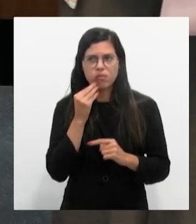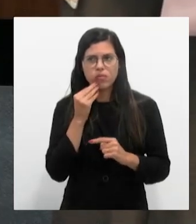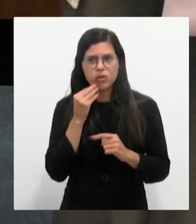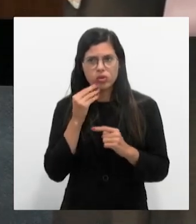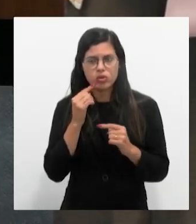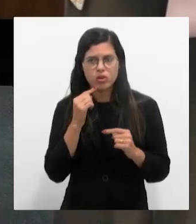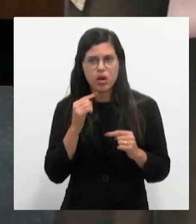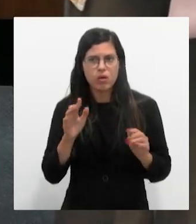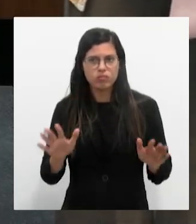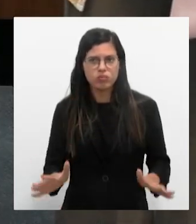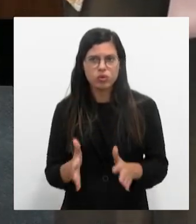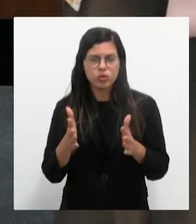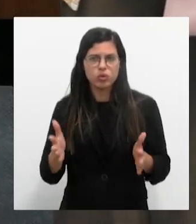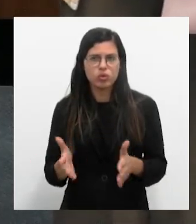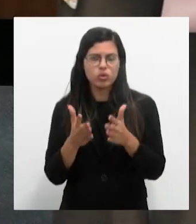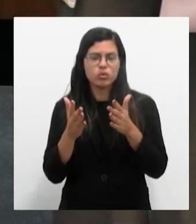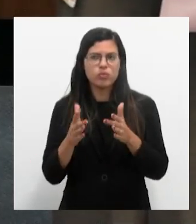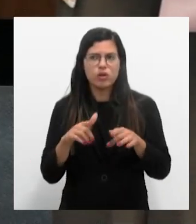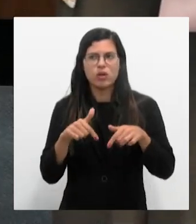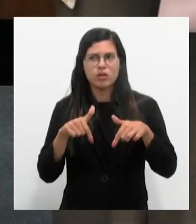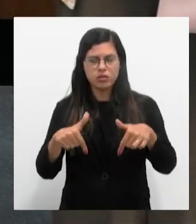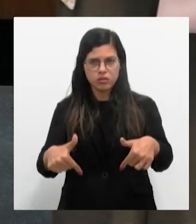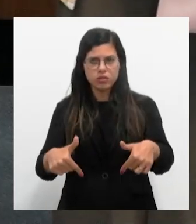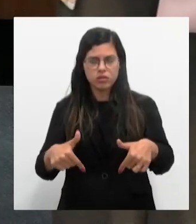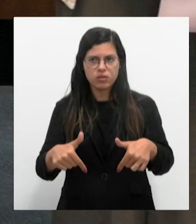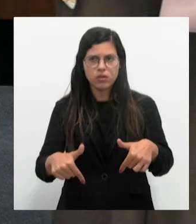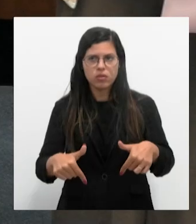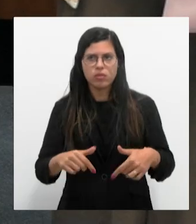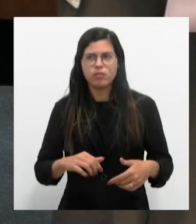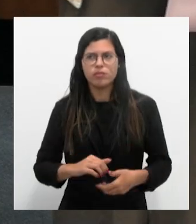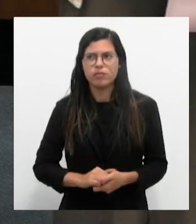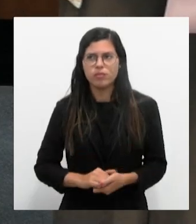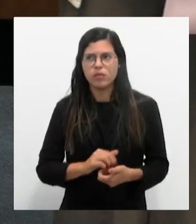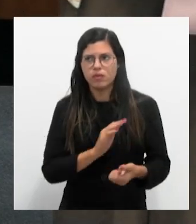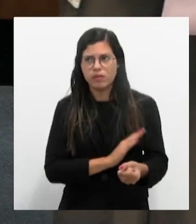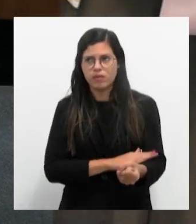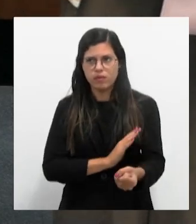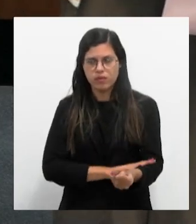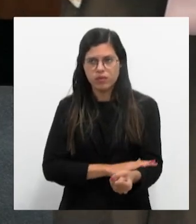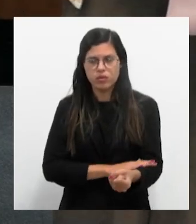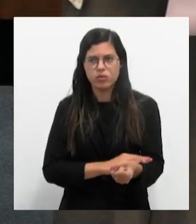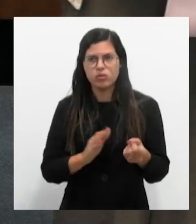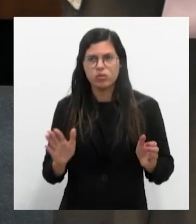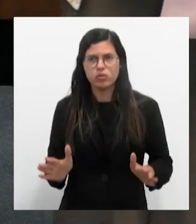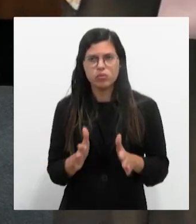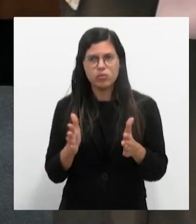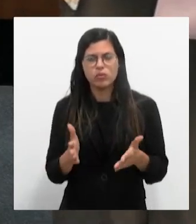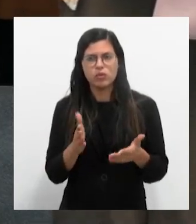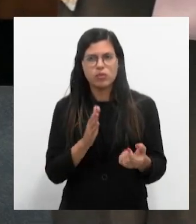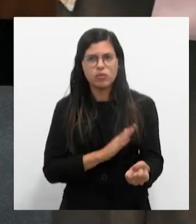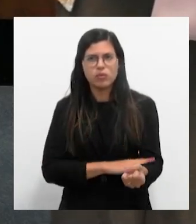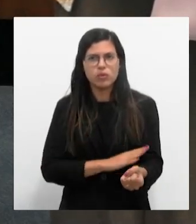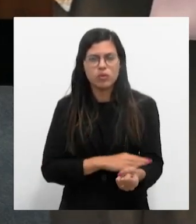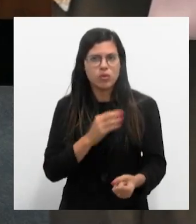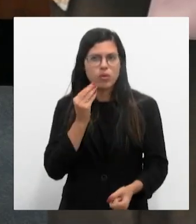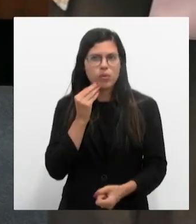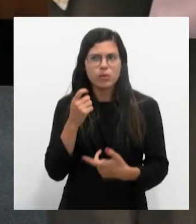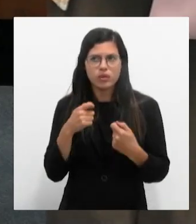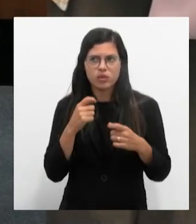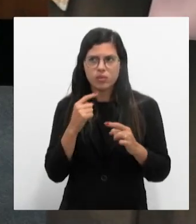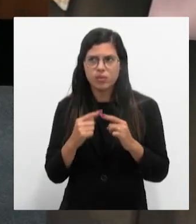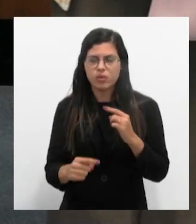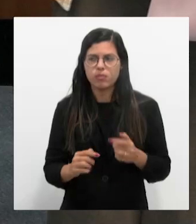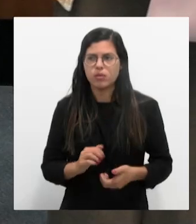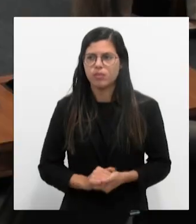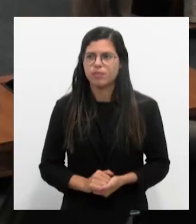né? Aquele tipo de ação e acaba gerando vício, né? Estimulando o vício e, obviamente, tem que ser vedado.